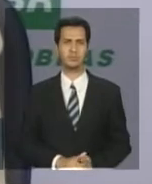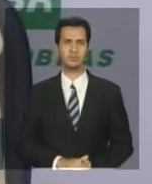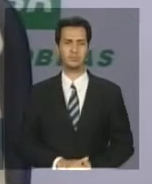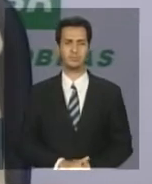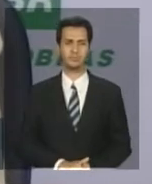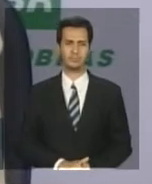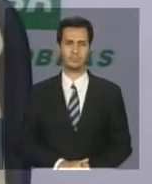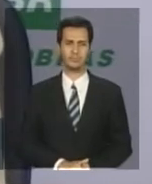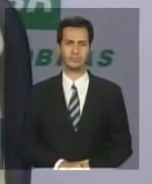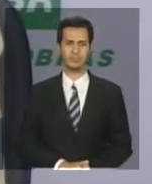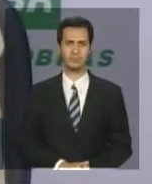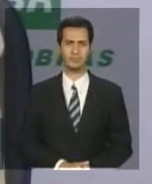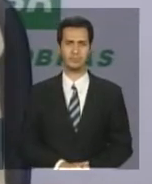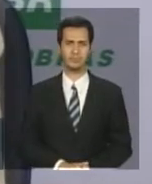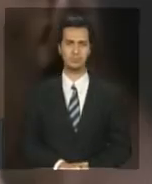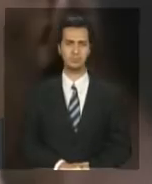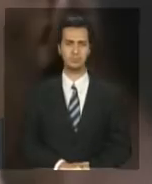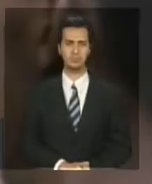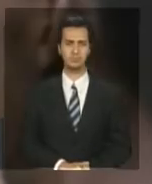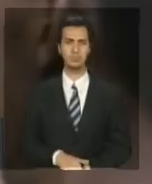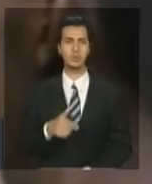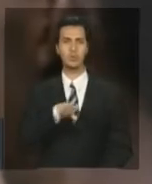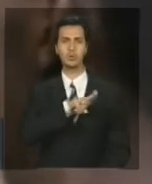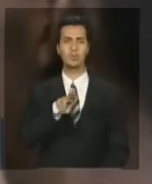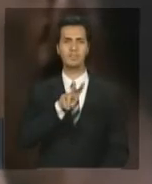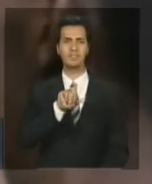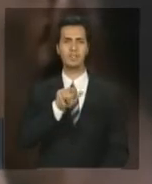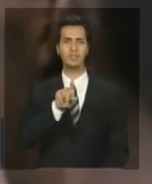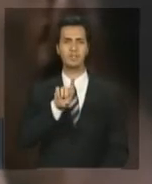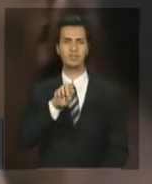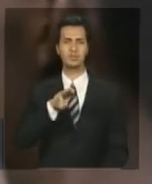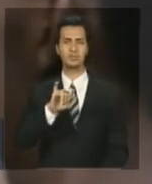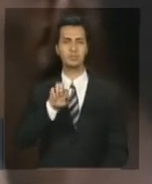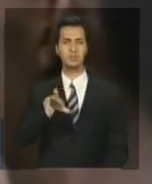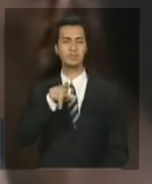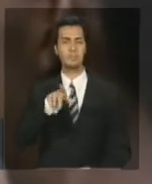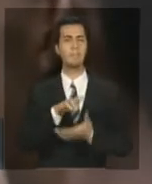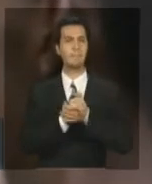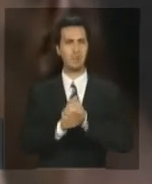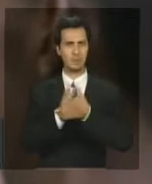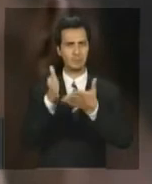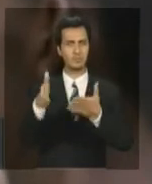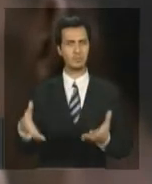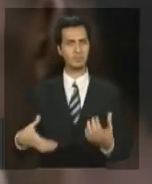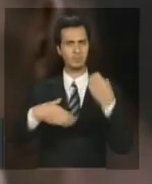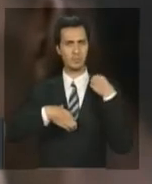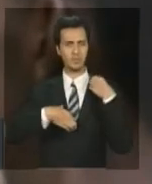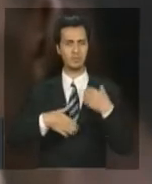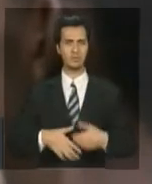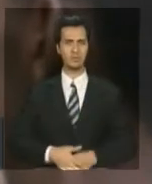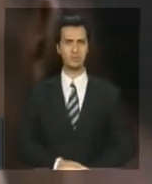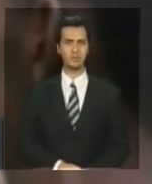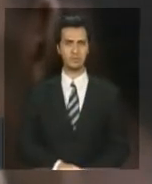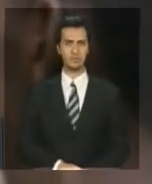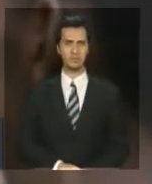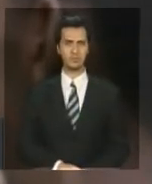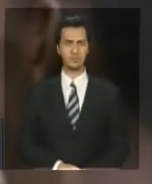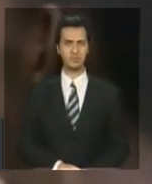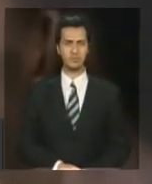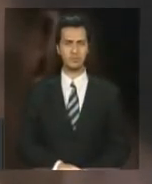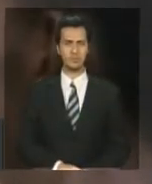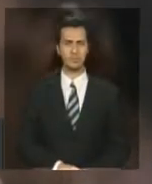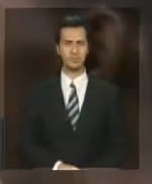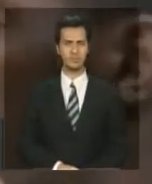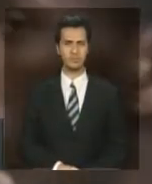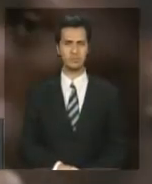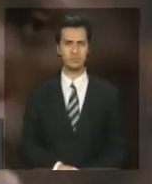Boa noite, presidenta. É Vladimir, da Agência Brasil. Parabéns pela posse. Eu lhe pergunto, ainda dentro